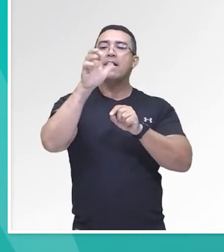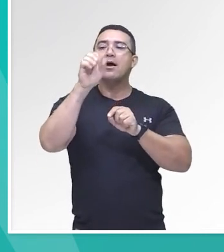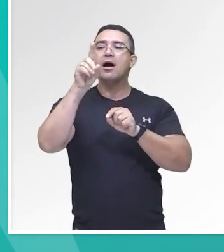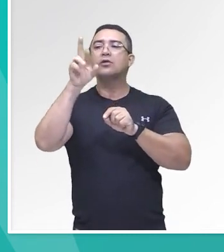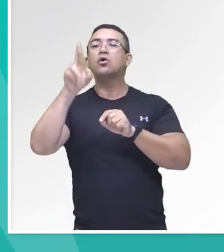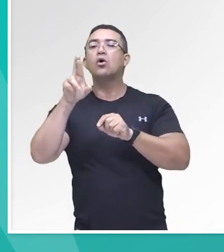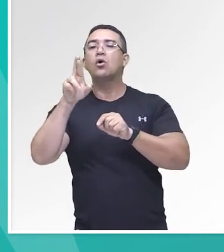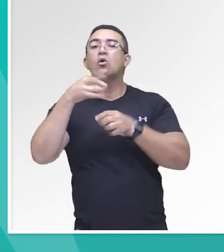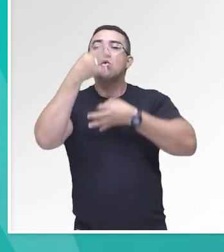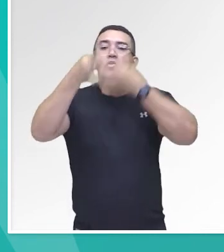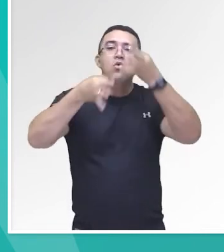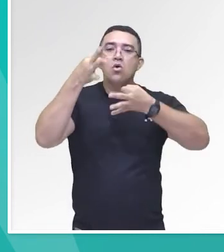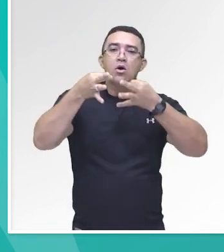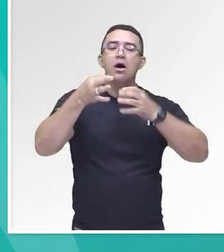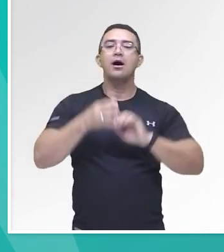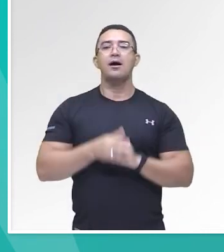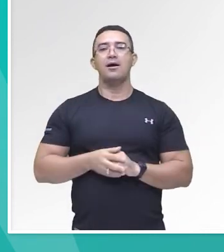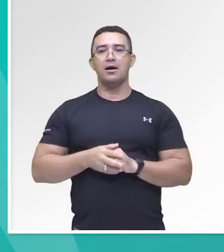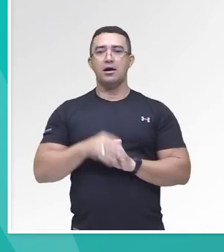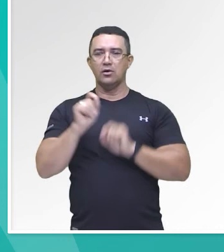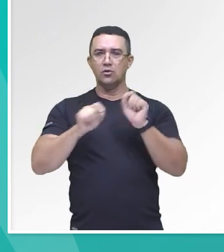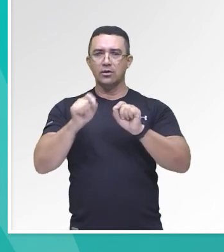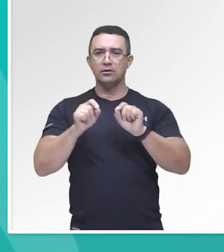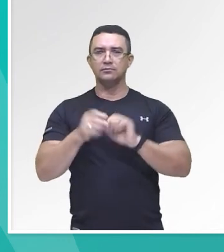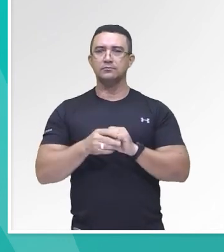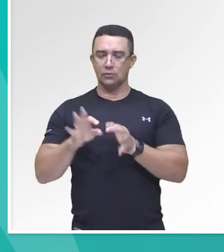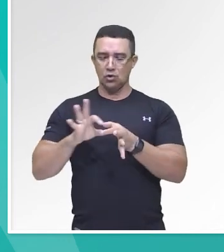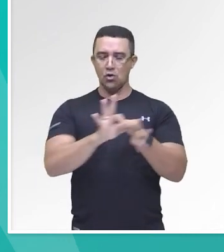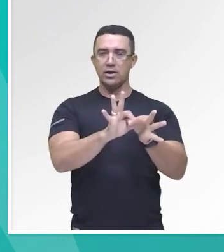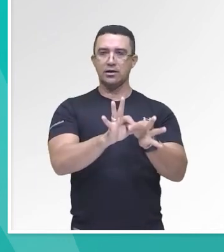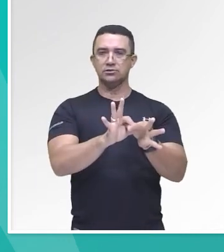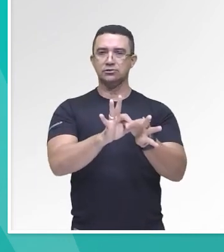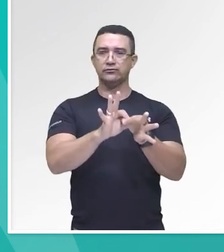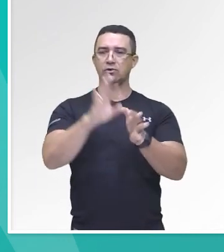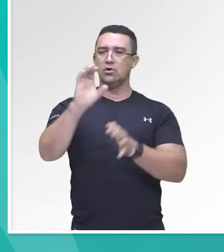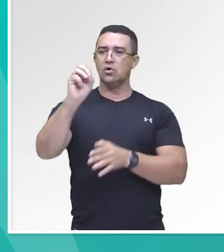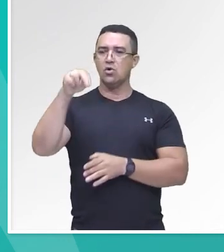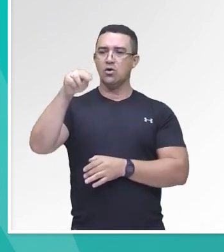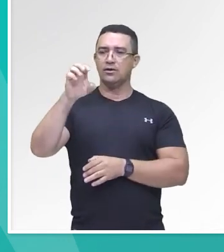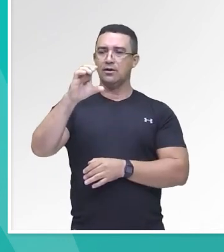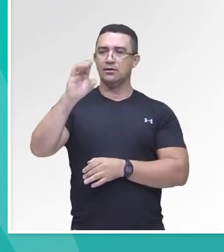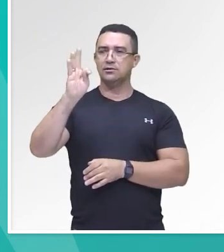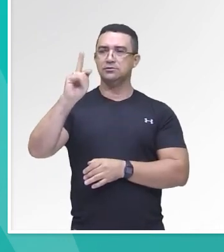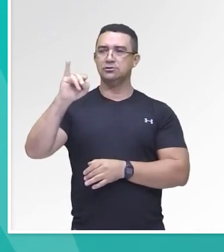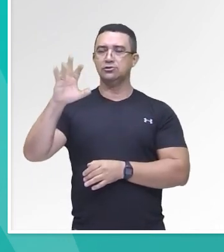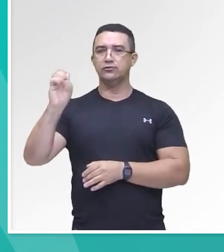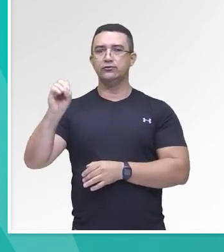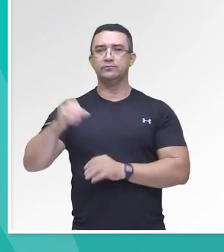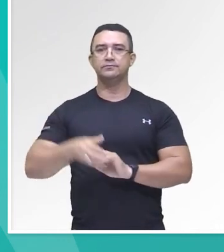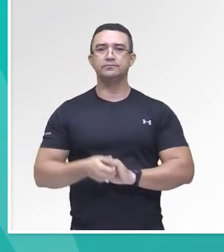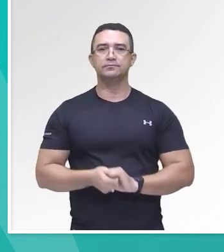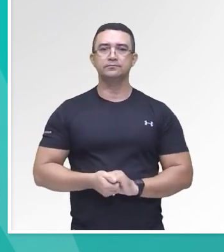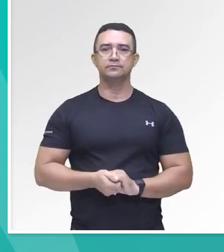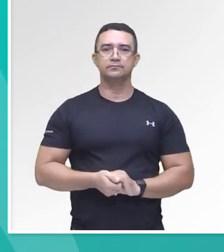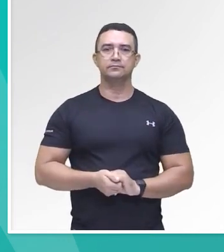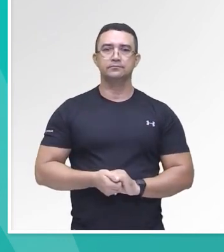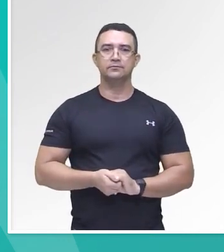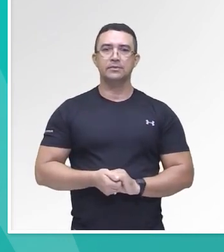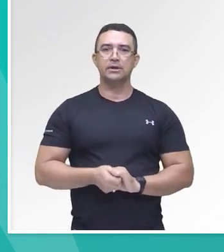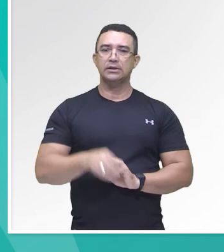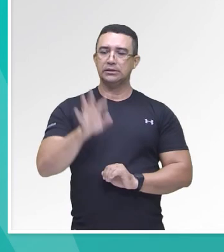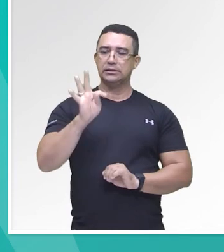justamente aqui no meu conectivo, né? Eu utilizei aqui na minha oração principal o